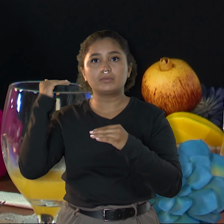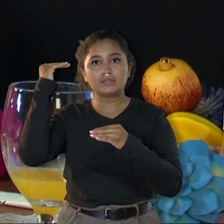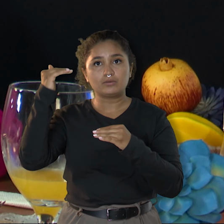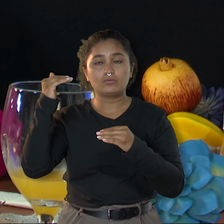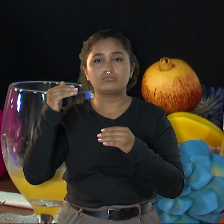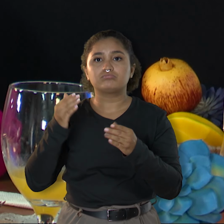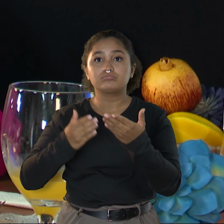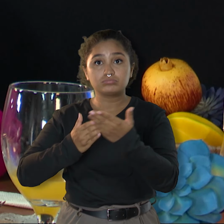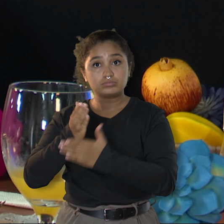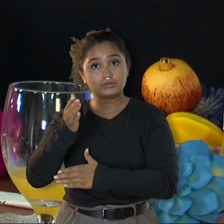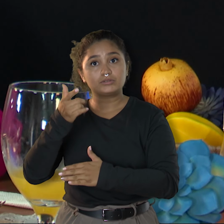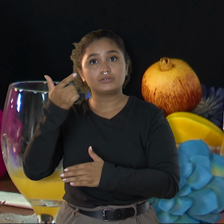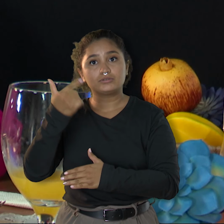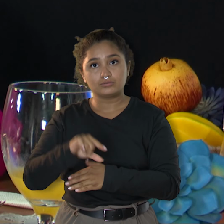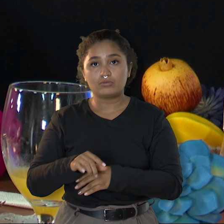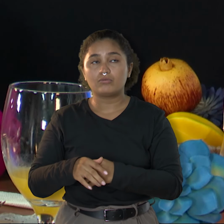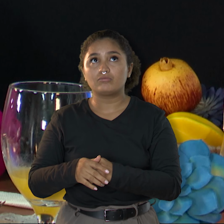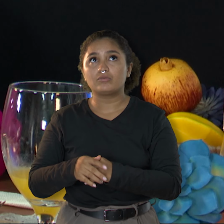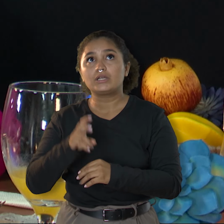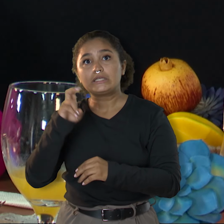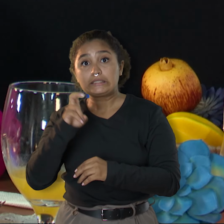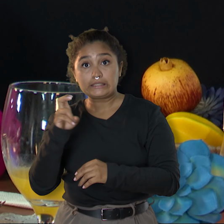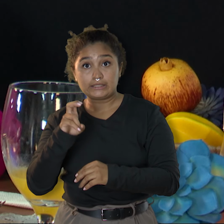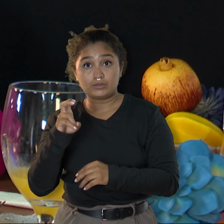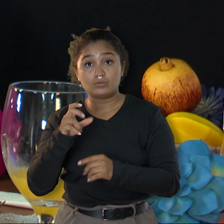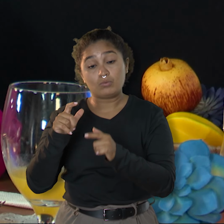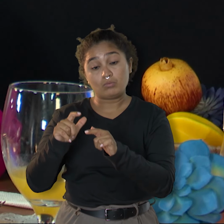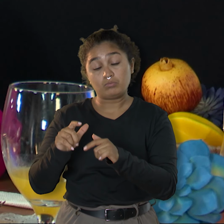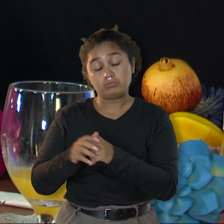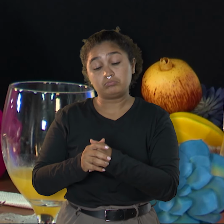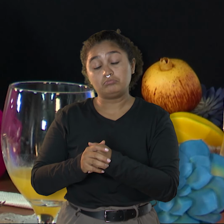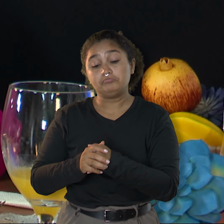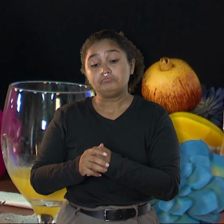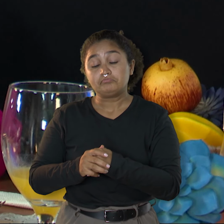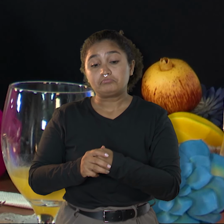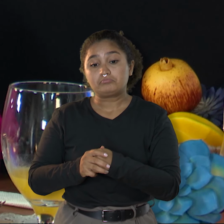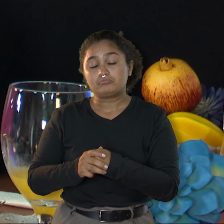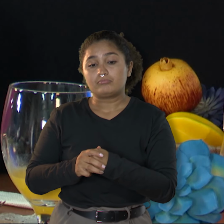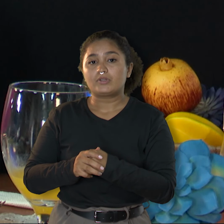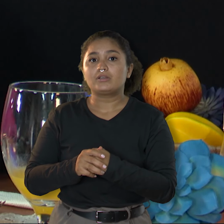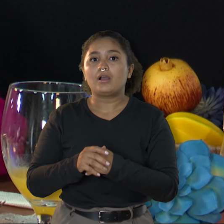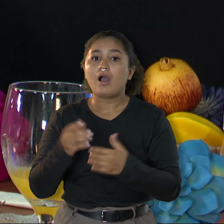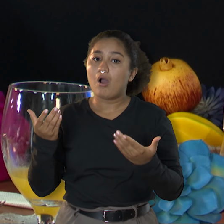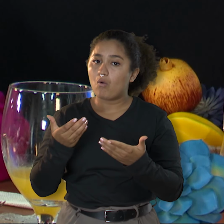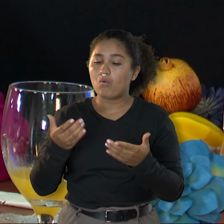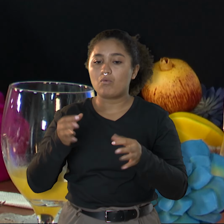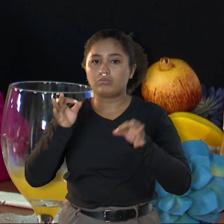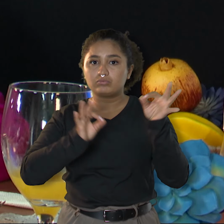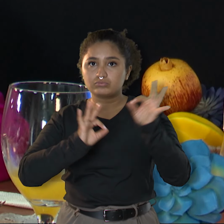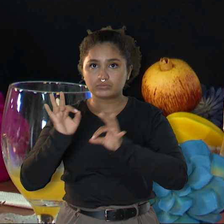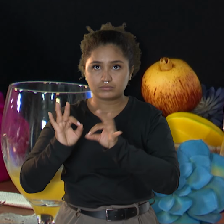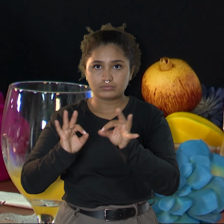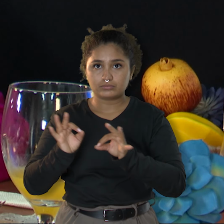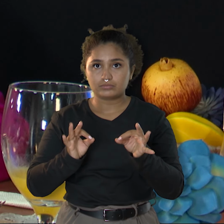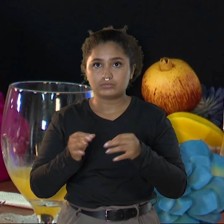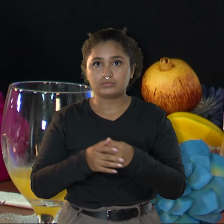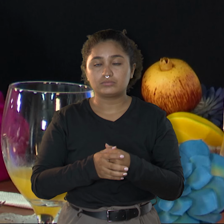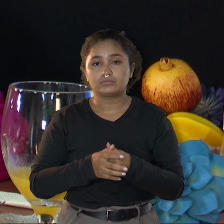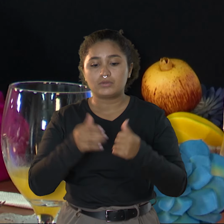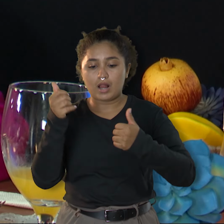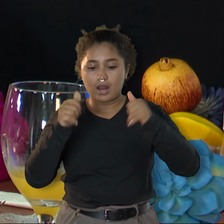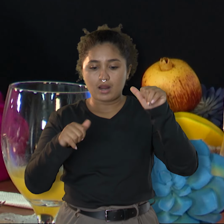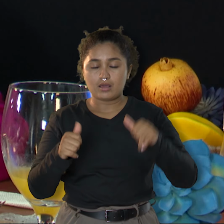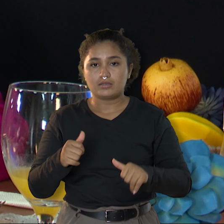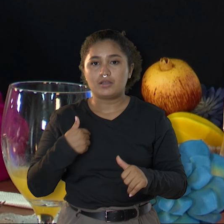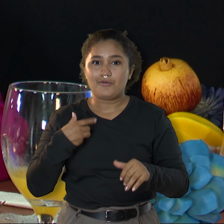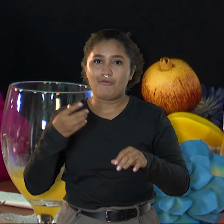de novo, aí passei menos 40ª, passei em 5º lugar. E aí agora sou analista, né? Então, meio que eu brinco que